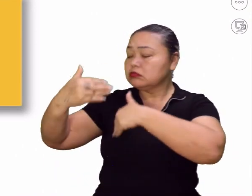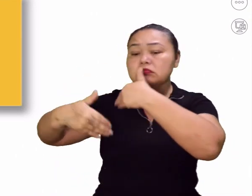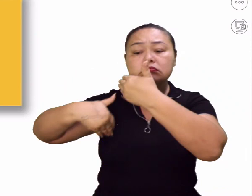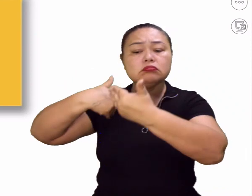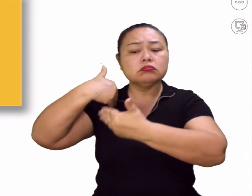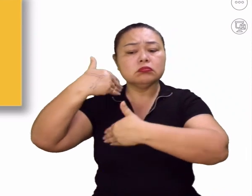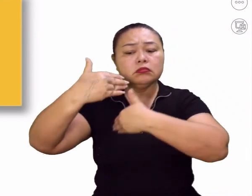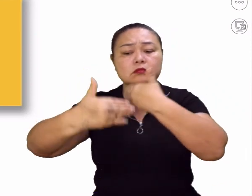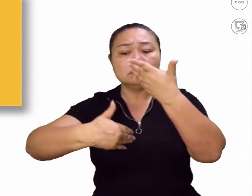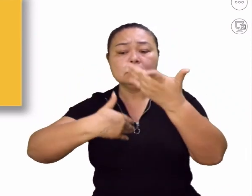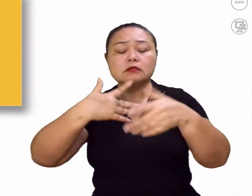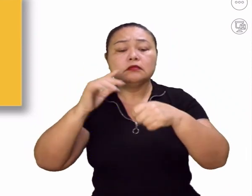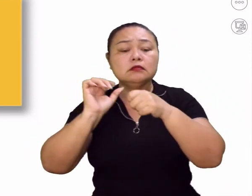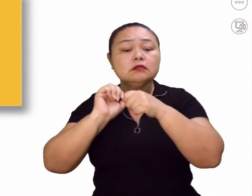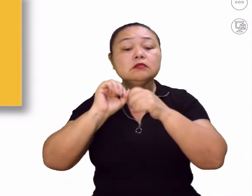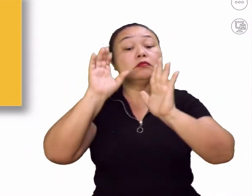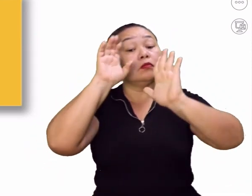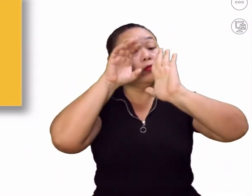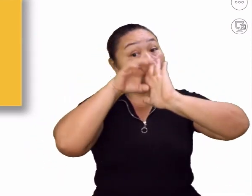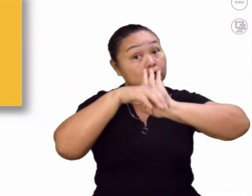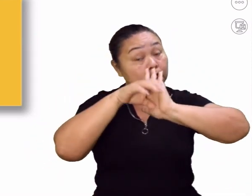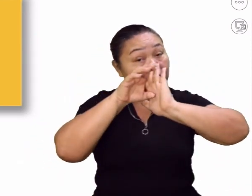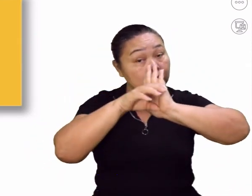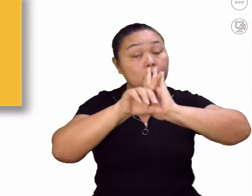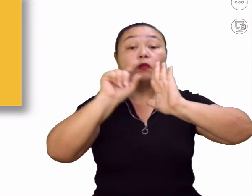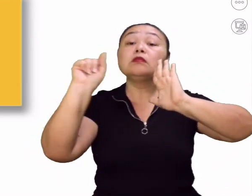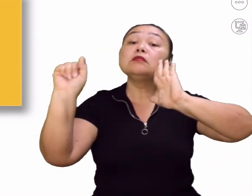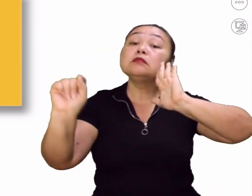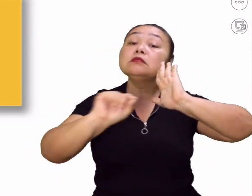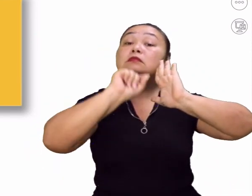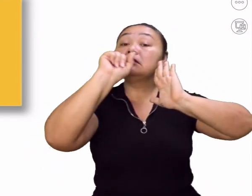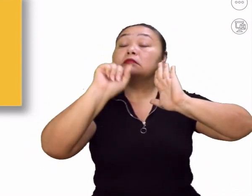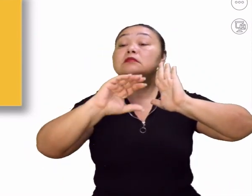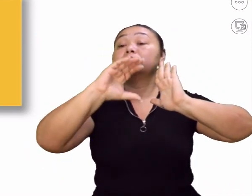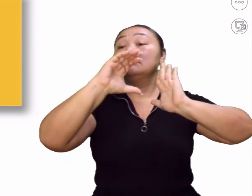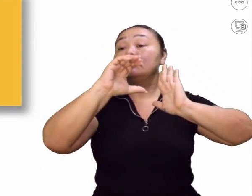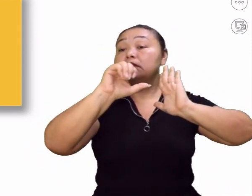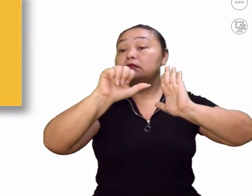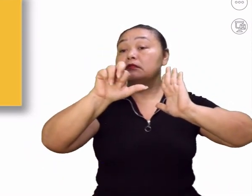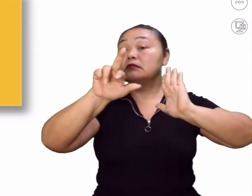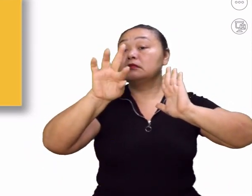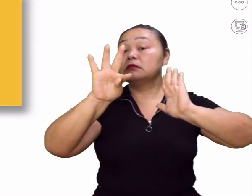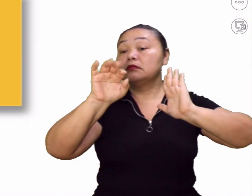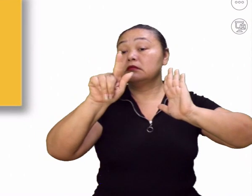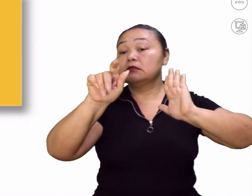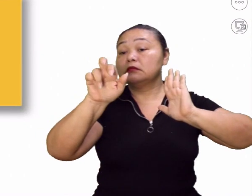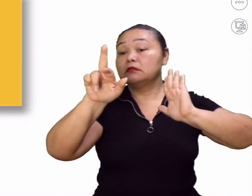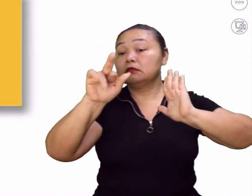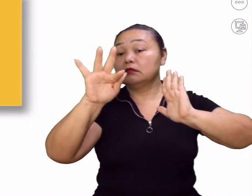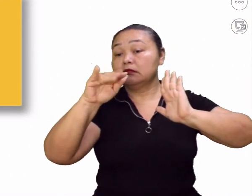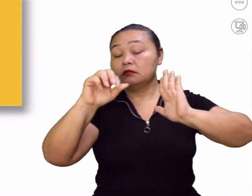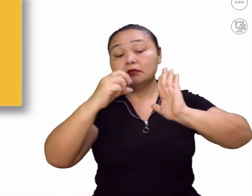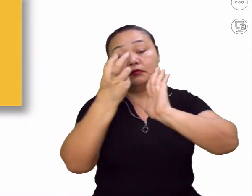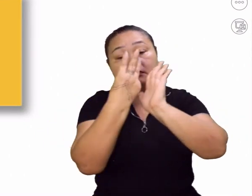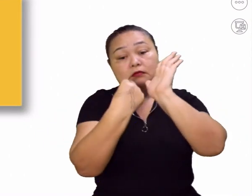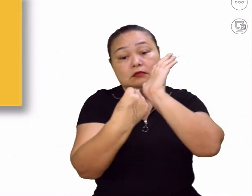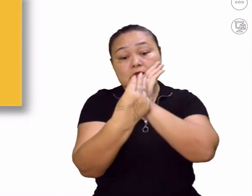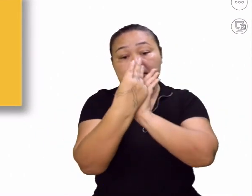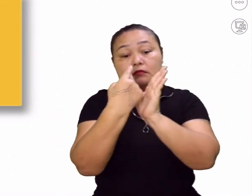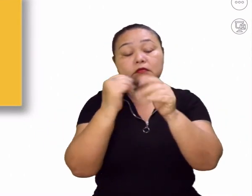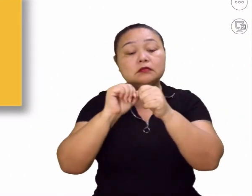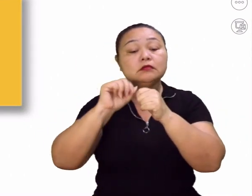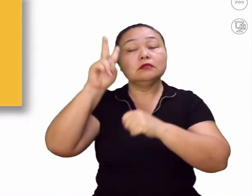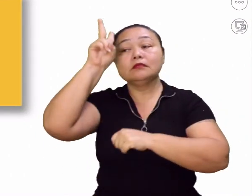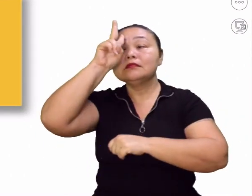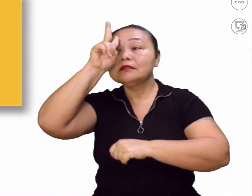de evolução, o conceito aí do que seja cartografia, a história, a evolução